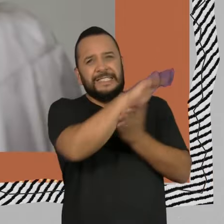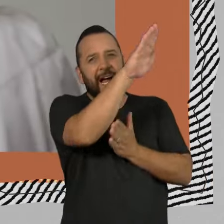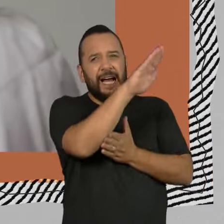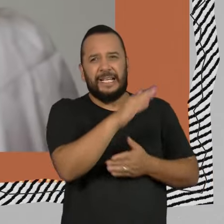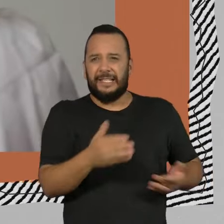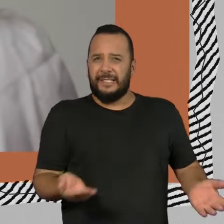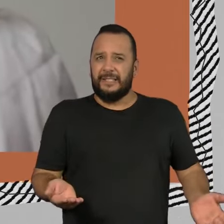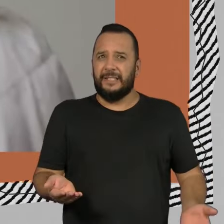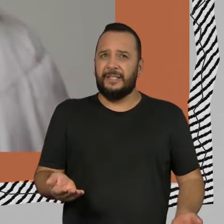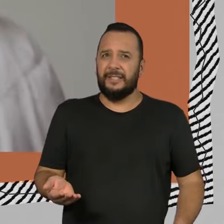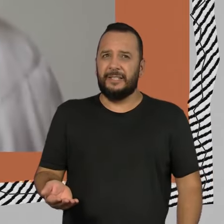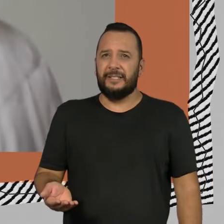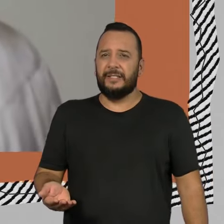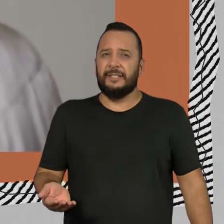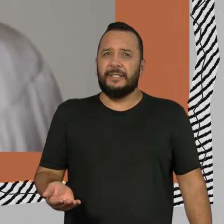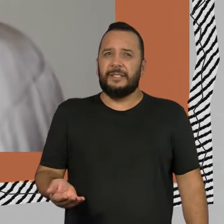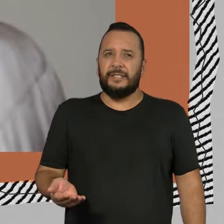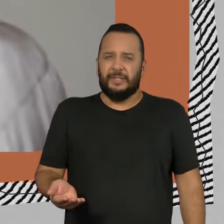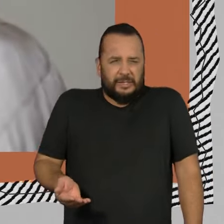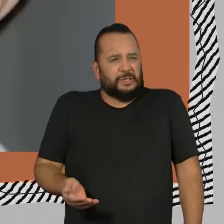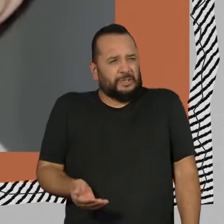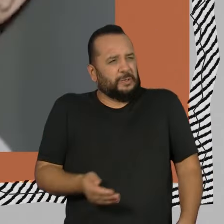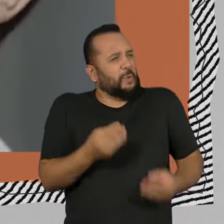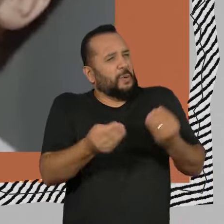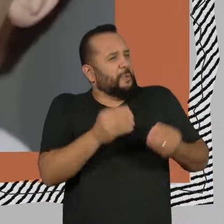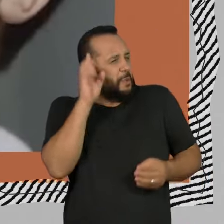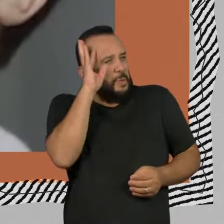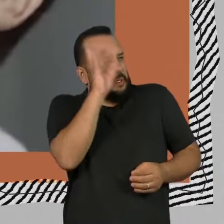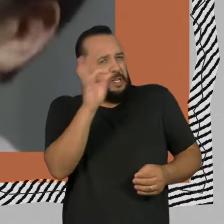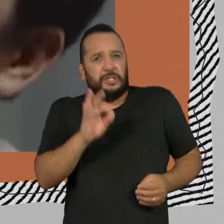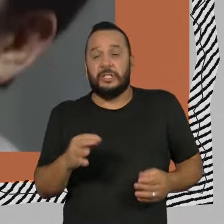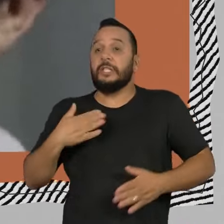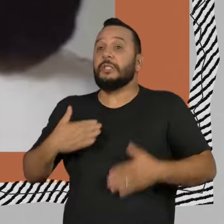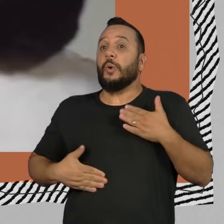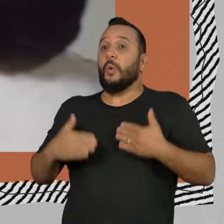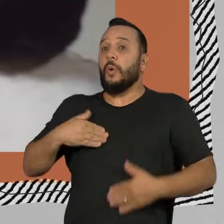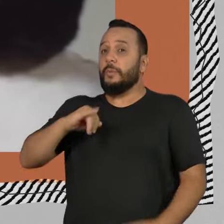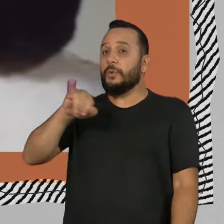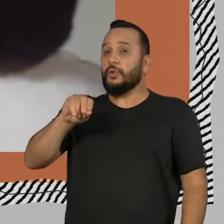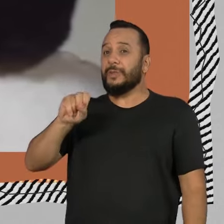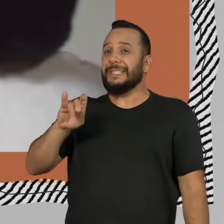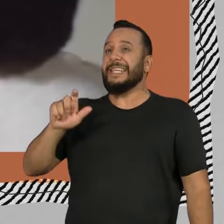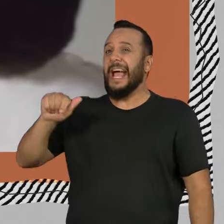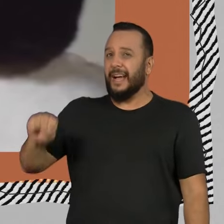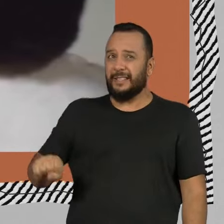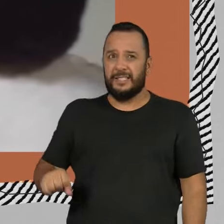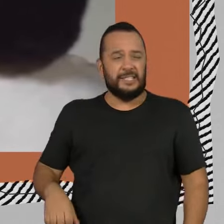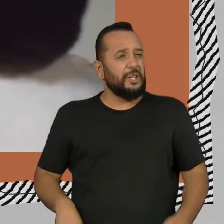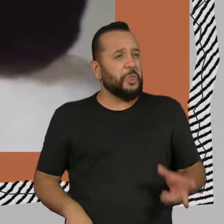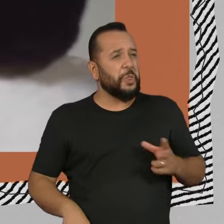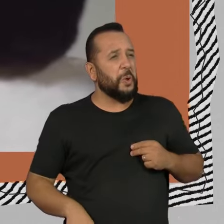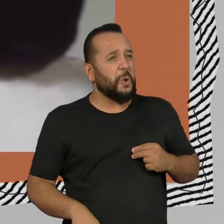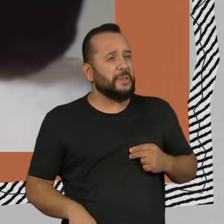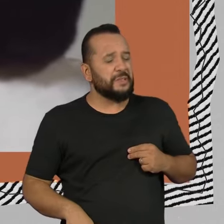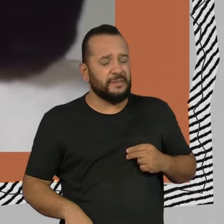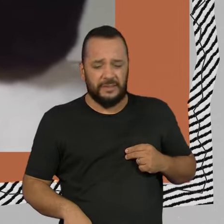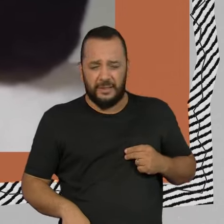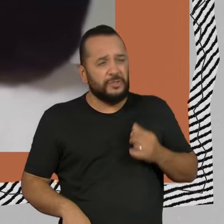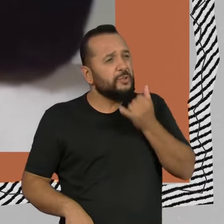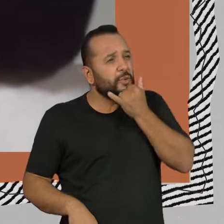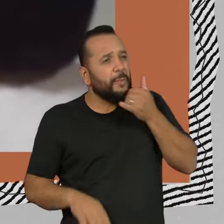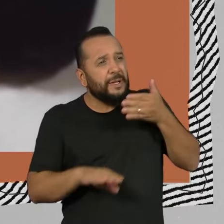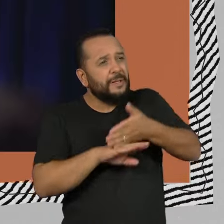te pertence Desculpa não entendi esse corpo é do Josias ih gente